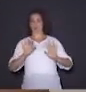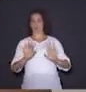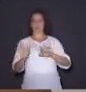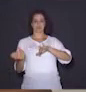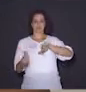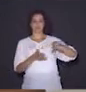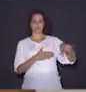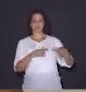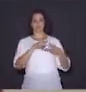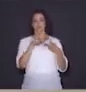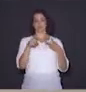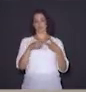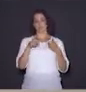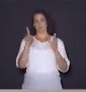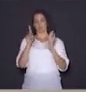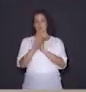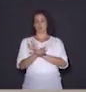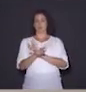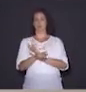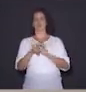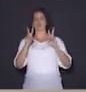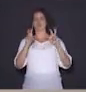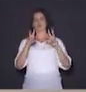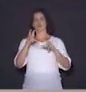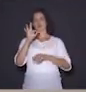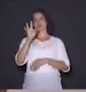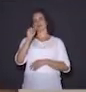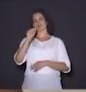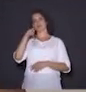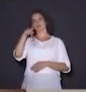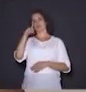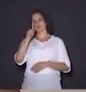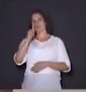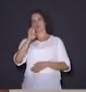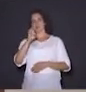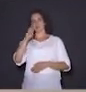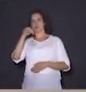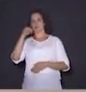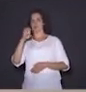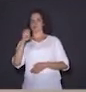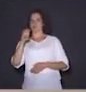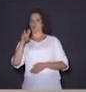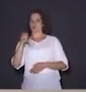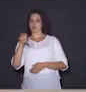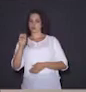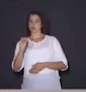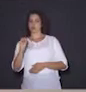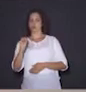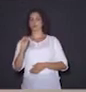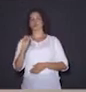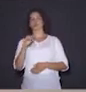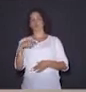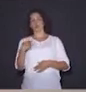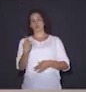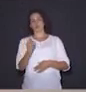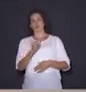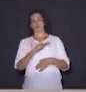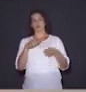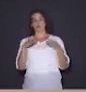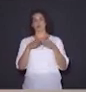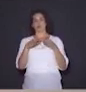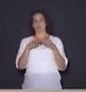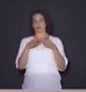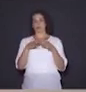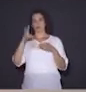à selic mills o intervozes é tem um histórico é já de enfim de mim foi iniciado como uma organização